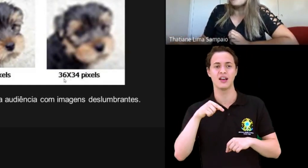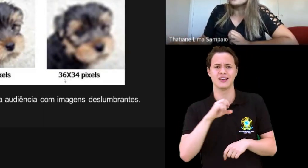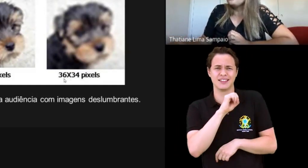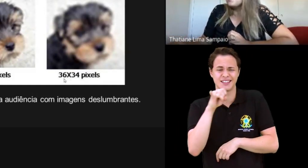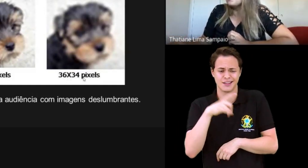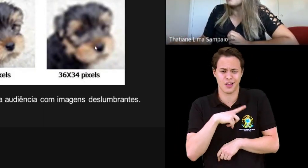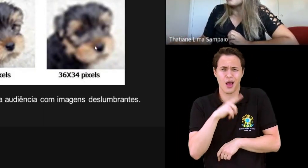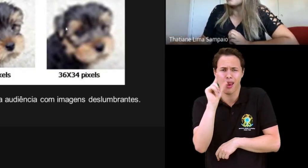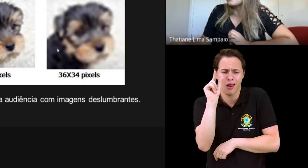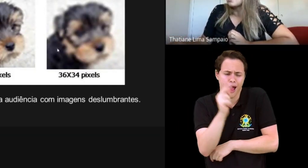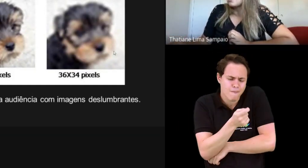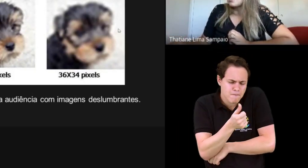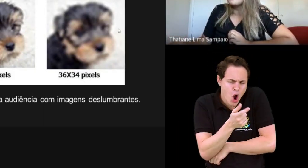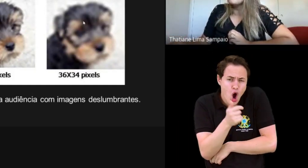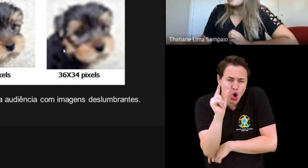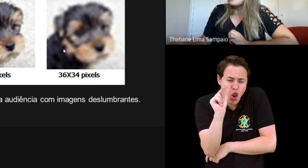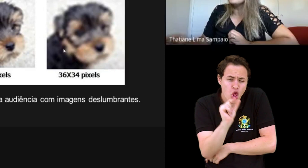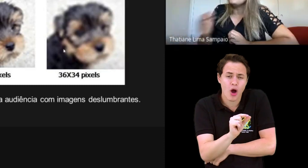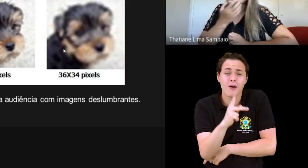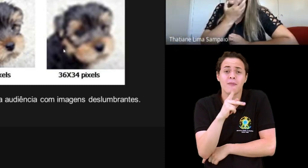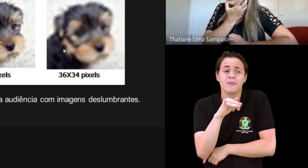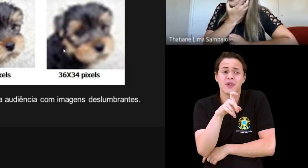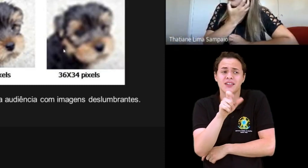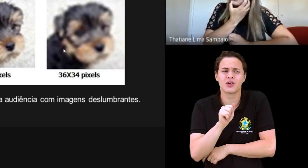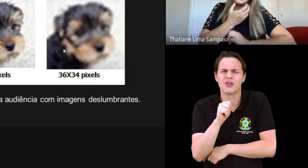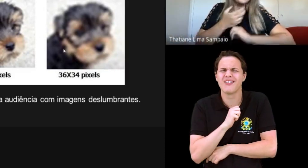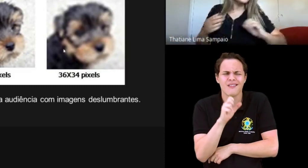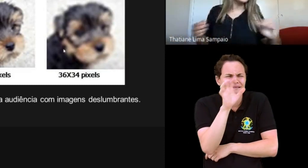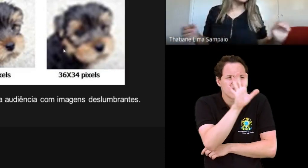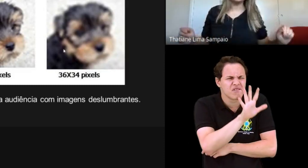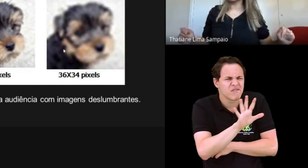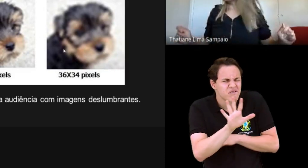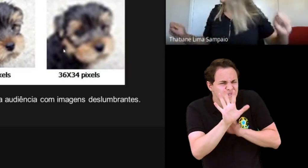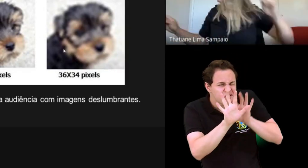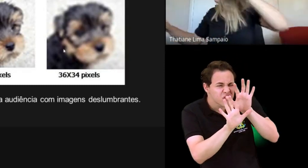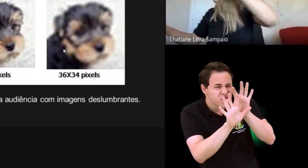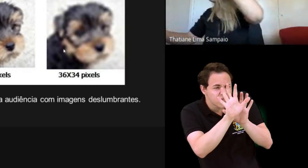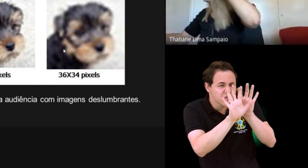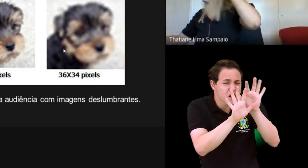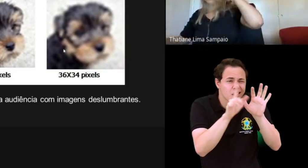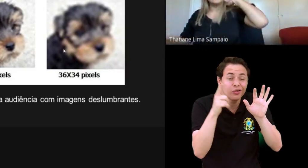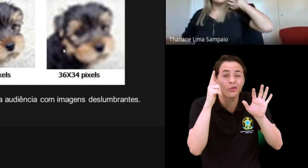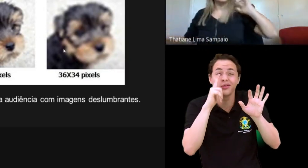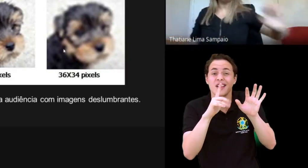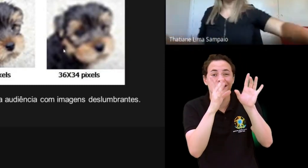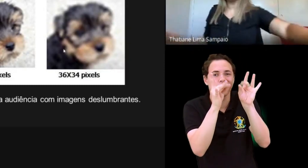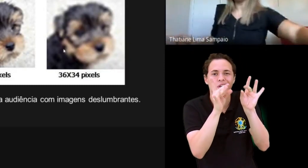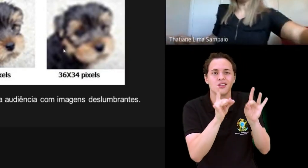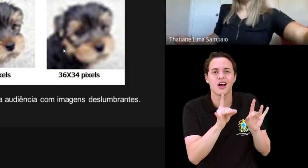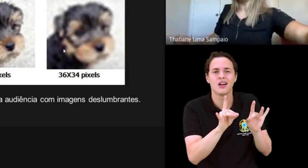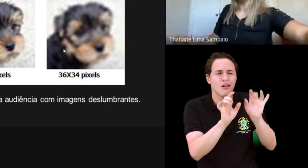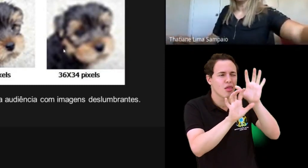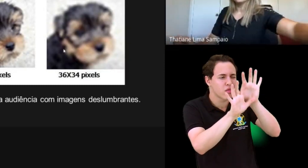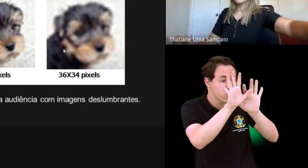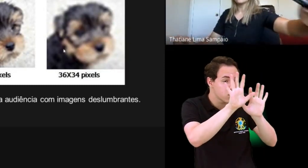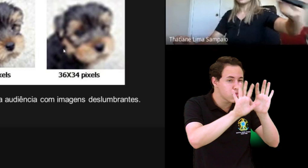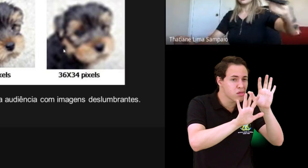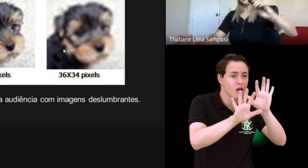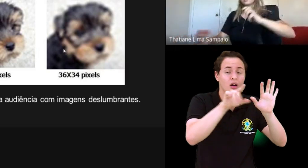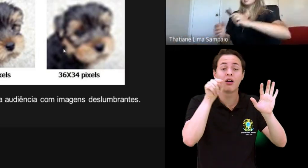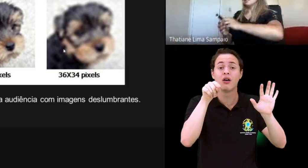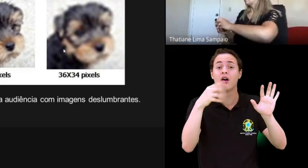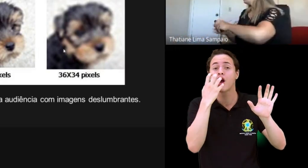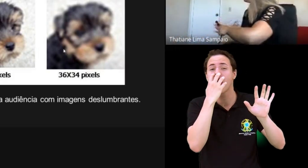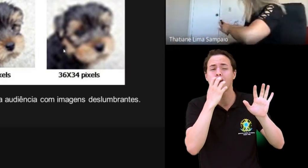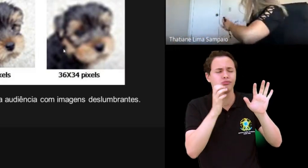tem poucos pixels, a imagem fica turva e você não consegue observar nitidamente o